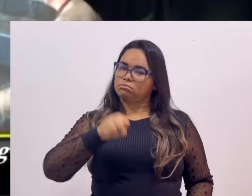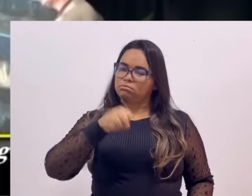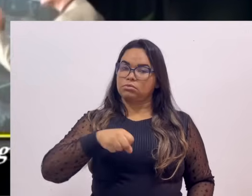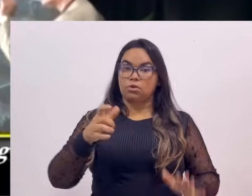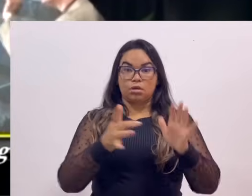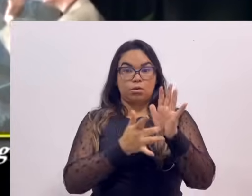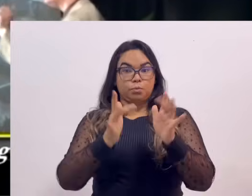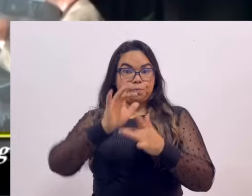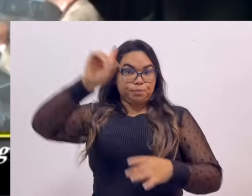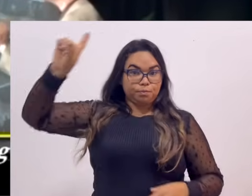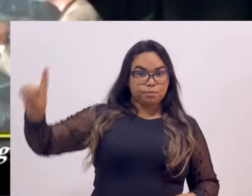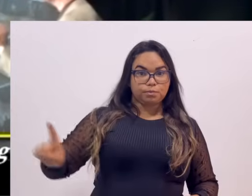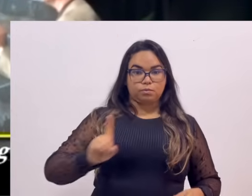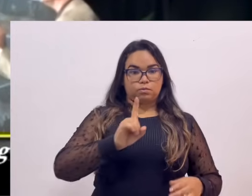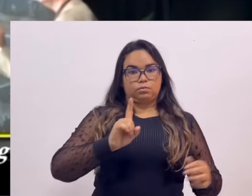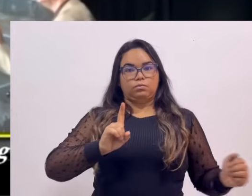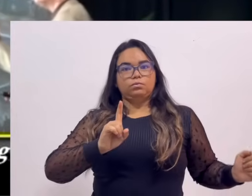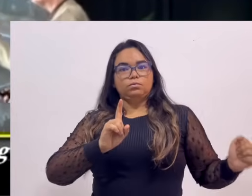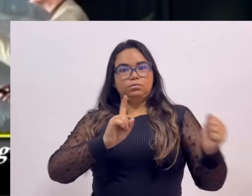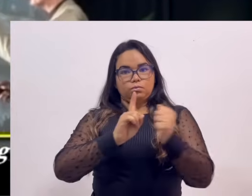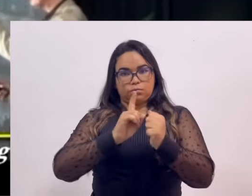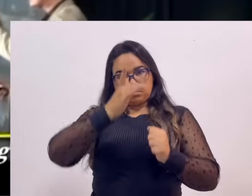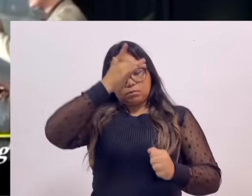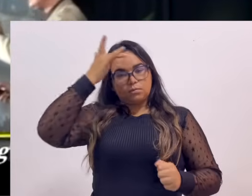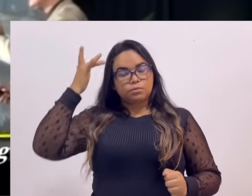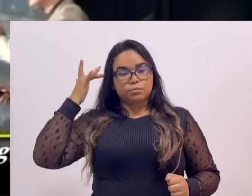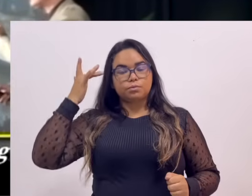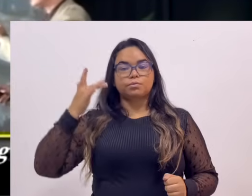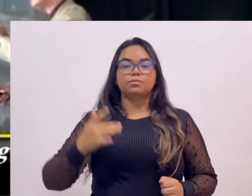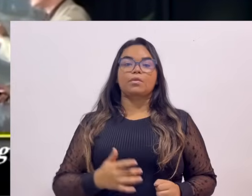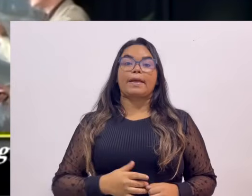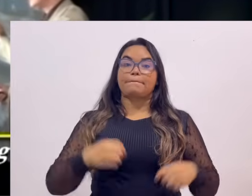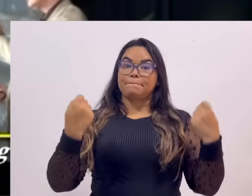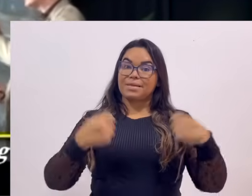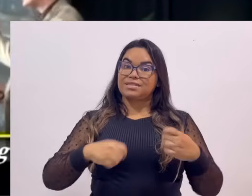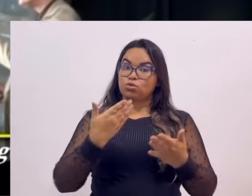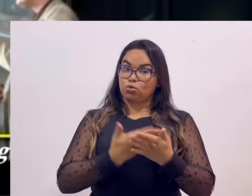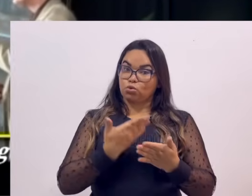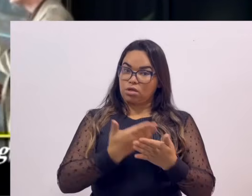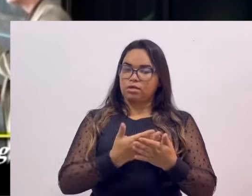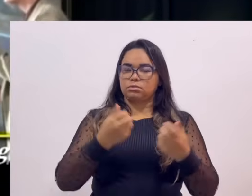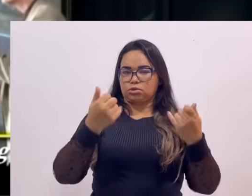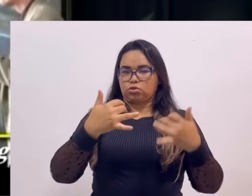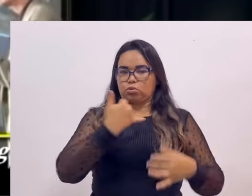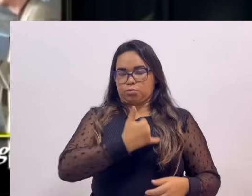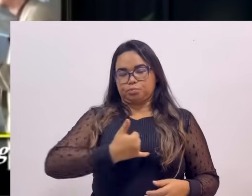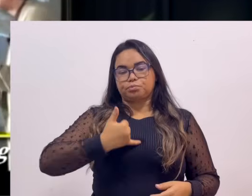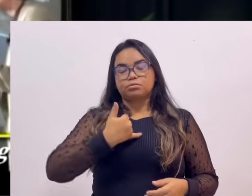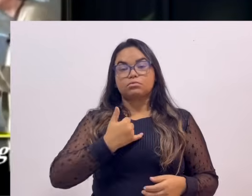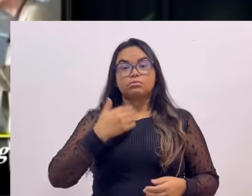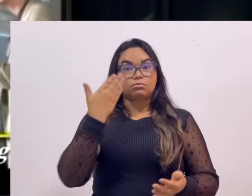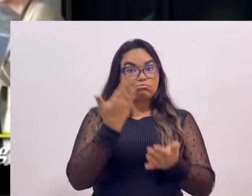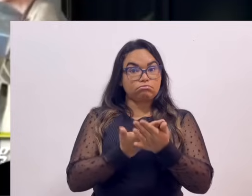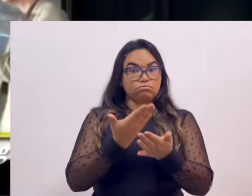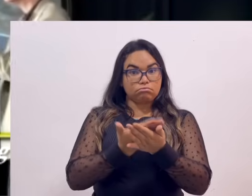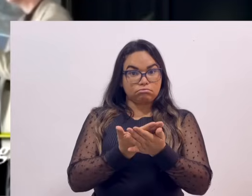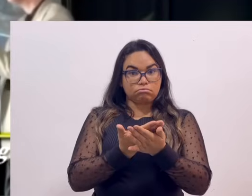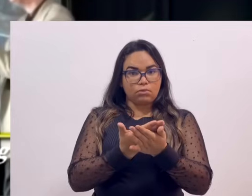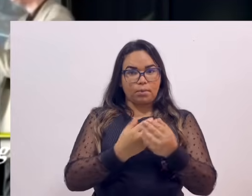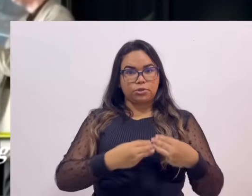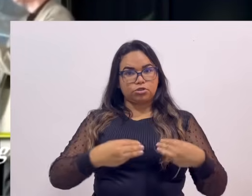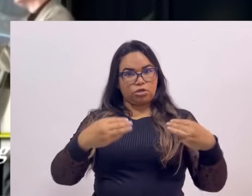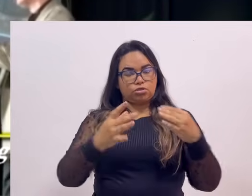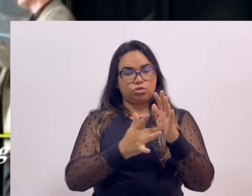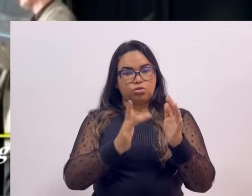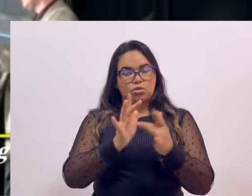habitou entre nós. João 1,14 Portanto, vamos estudar este ministério porque se